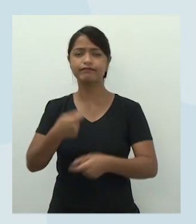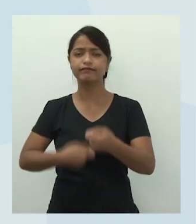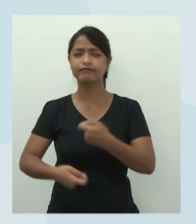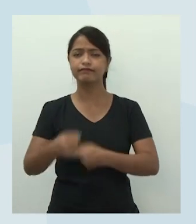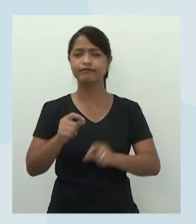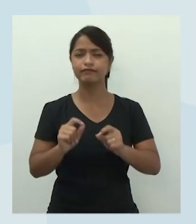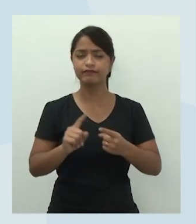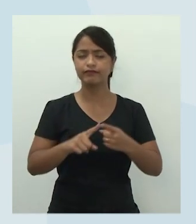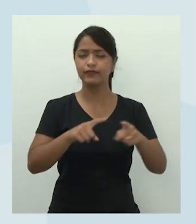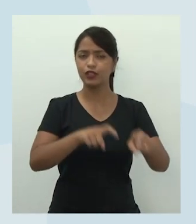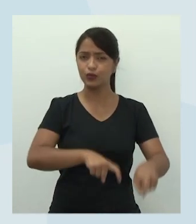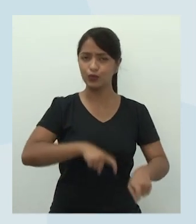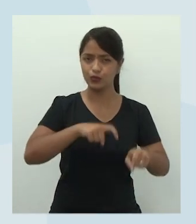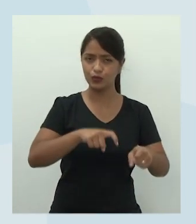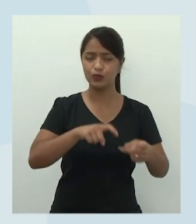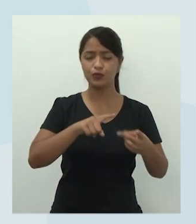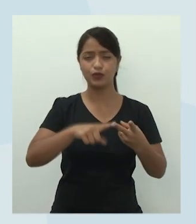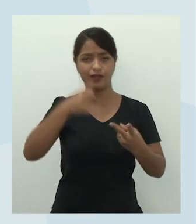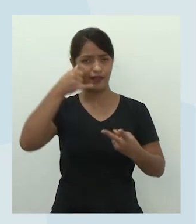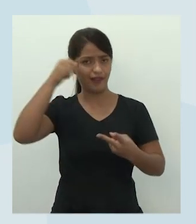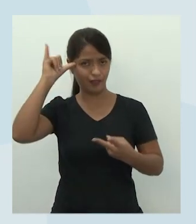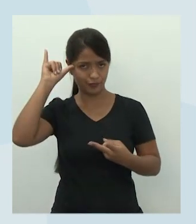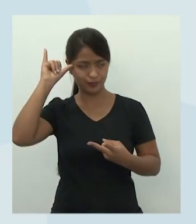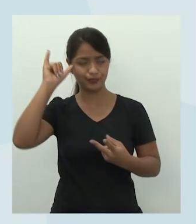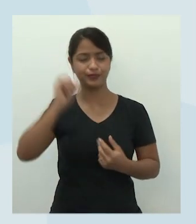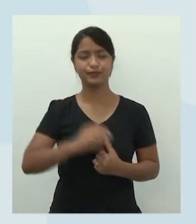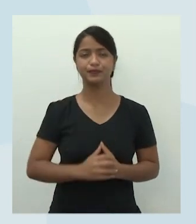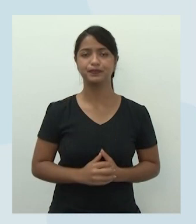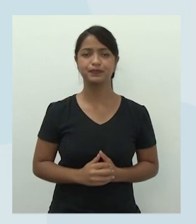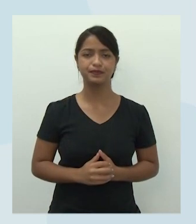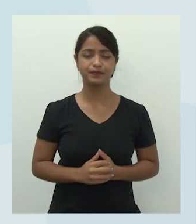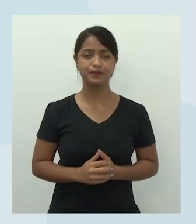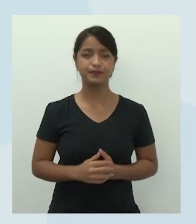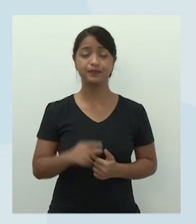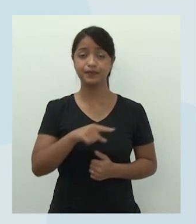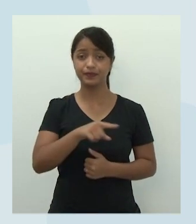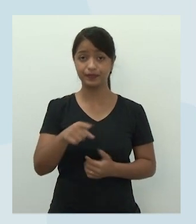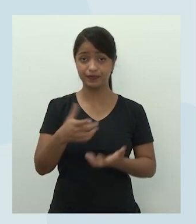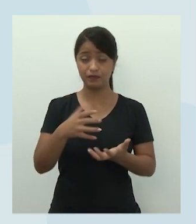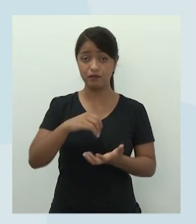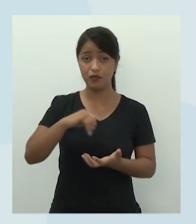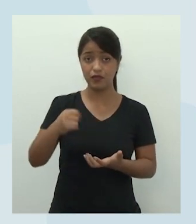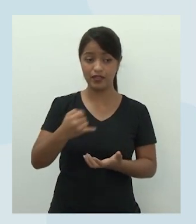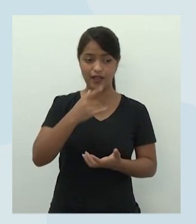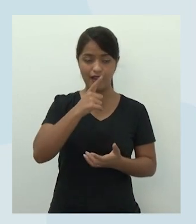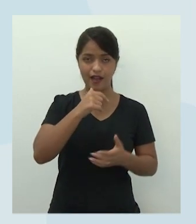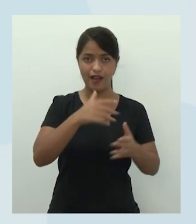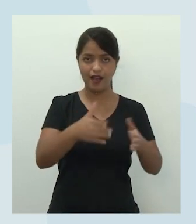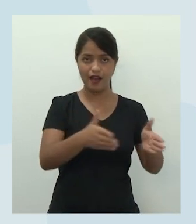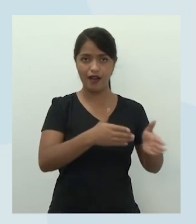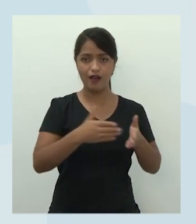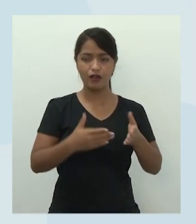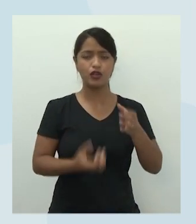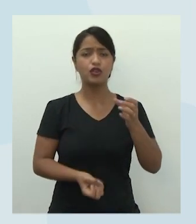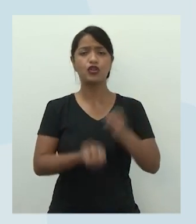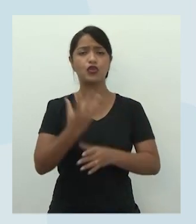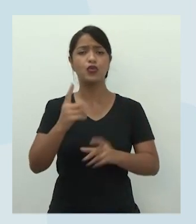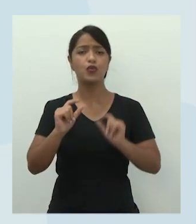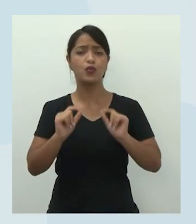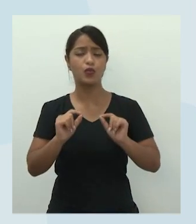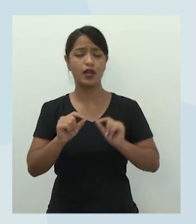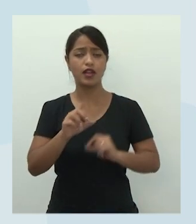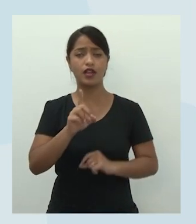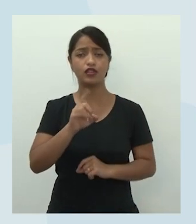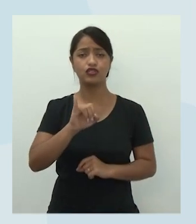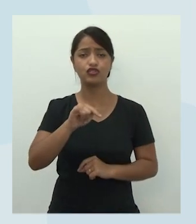a agricultura e a pecuária. Para aproveitar melhor essas águas, eles construíam diques e canais